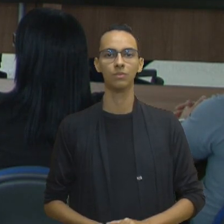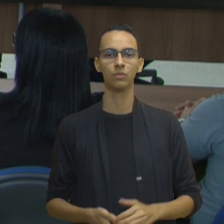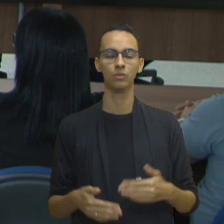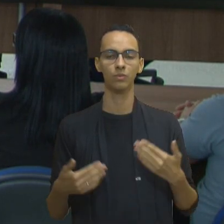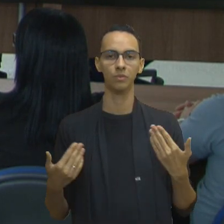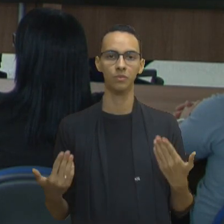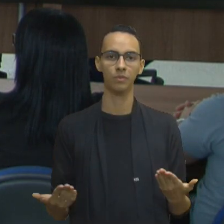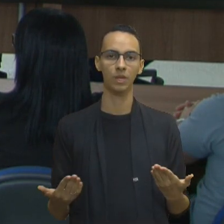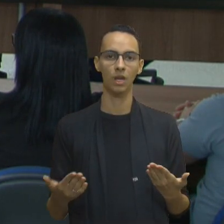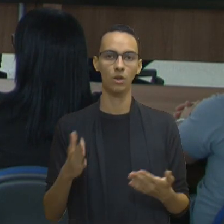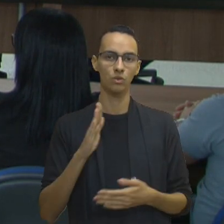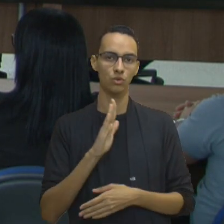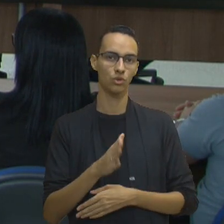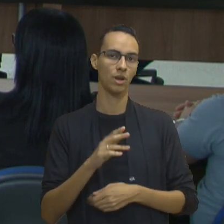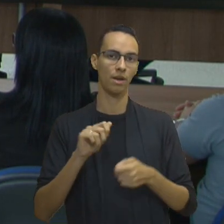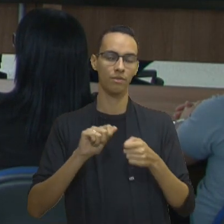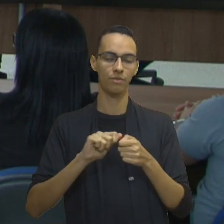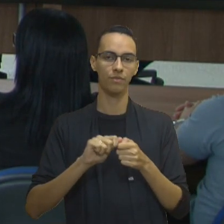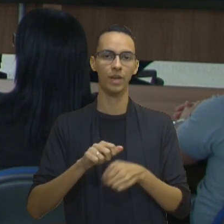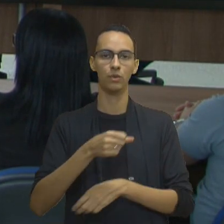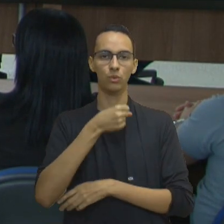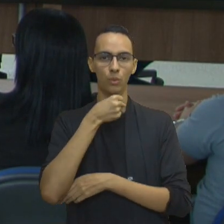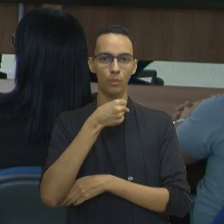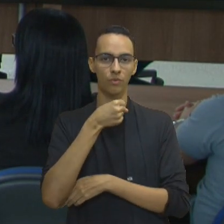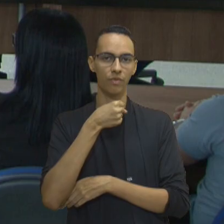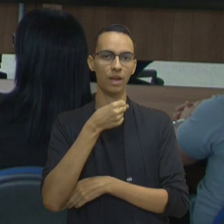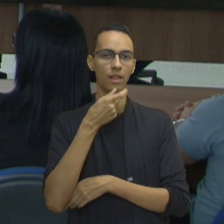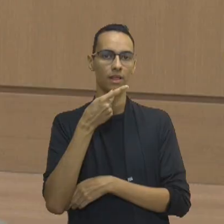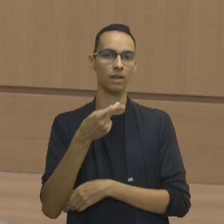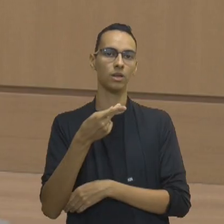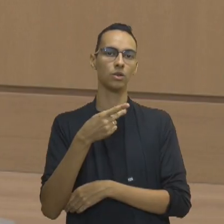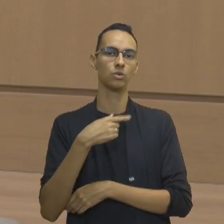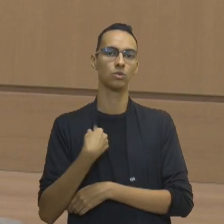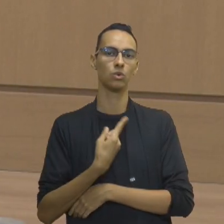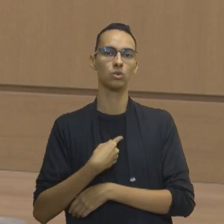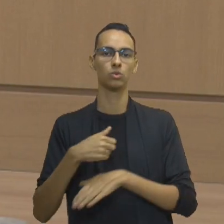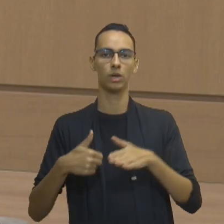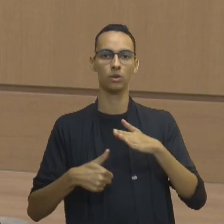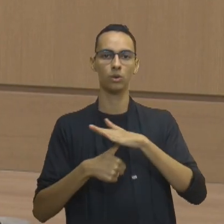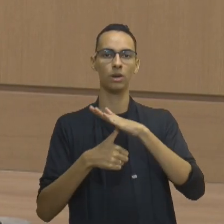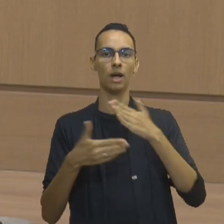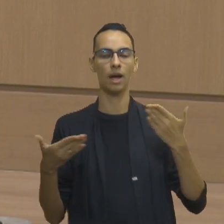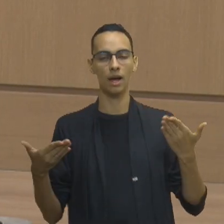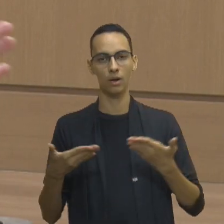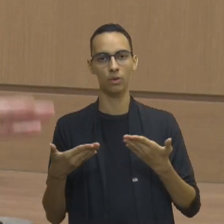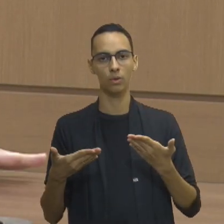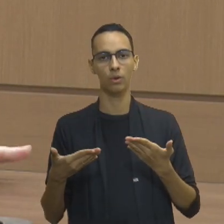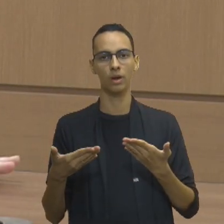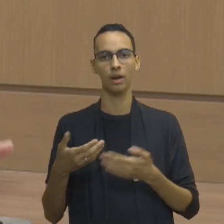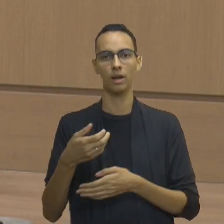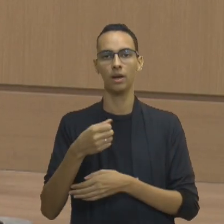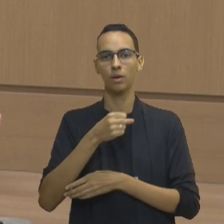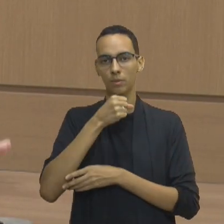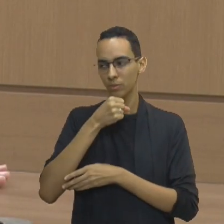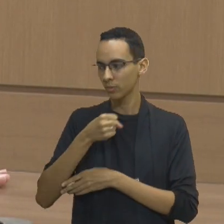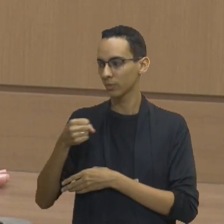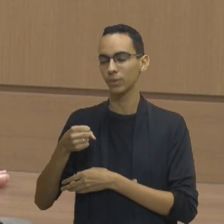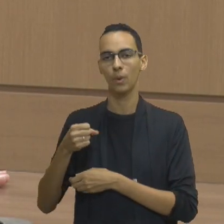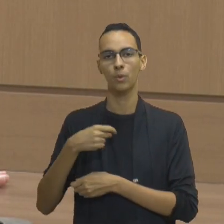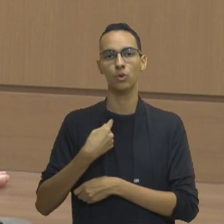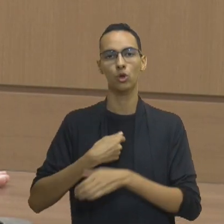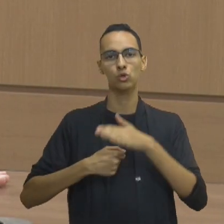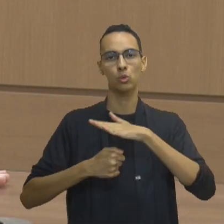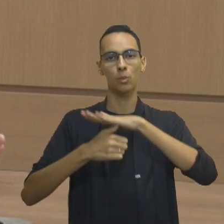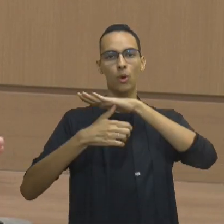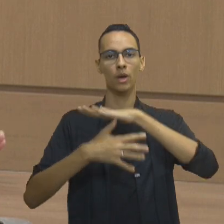Feito o pronunciamento, eu, conforme combinado, passo a palavra, então, para o pró-reitor de